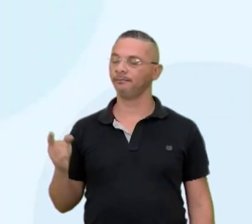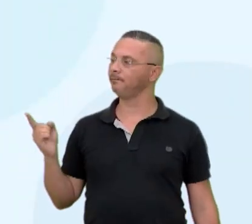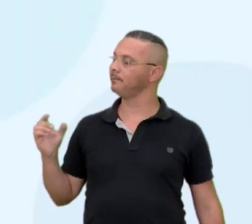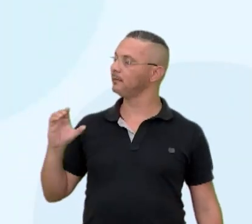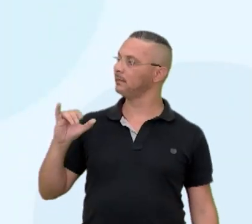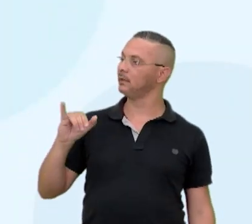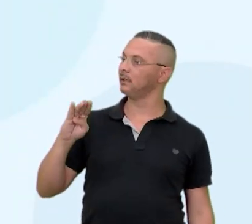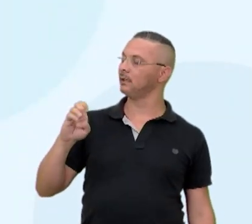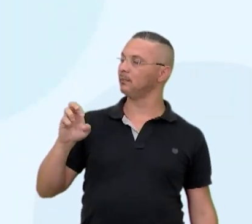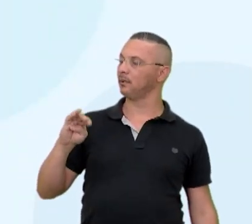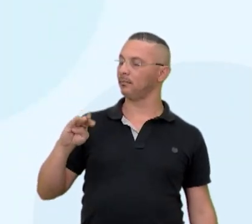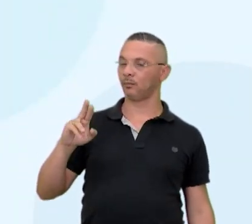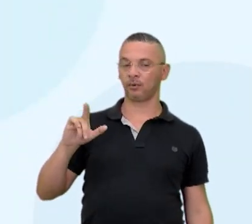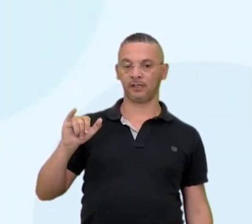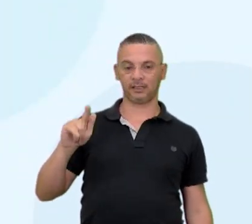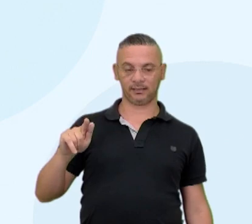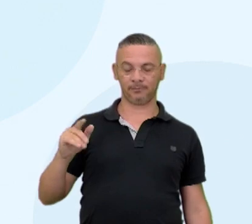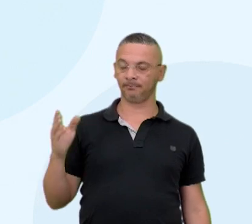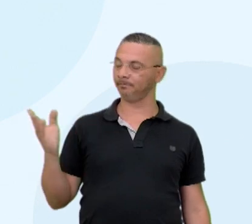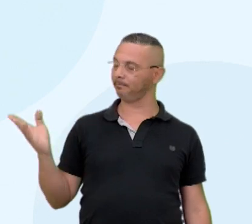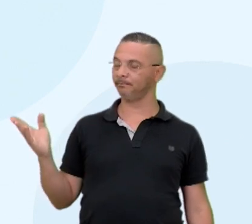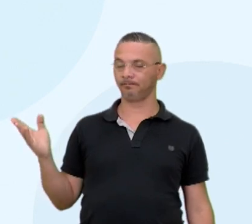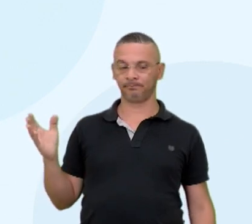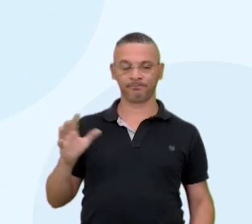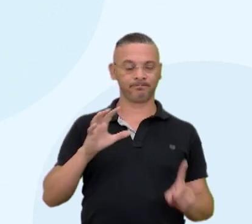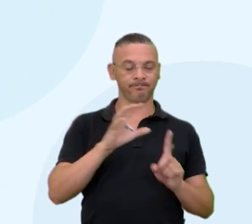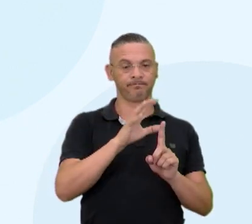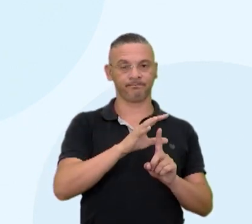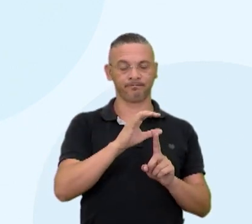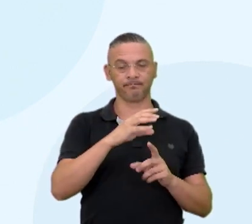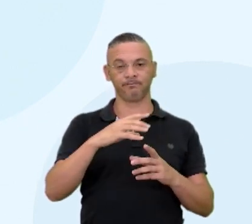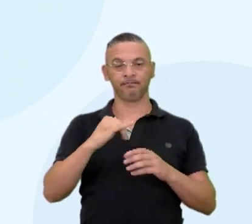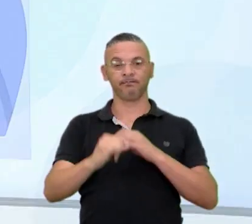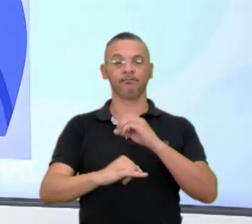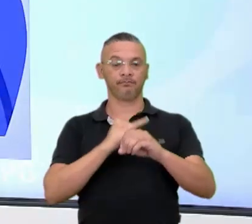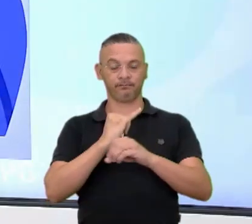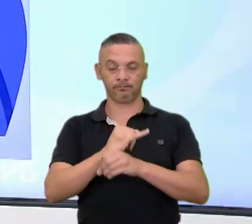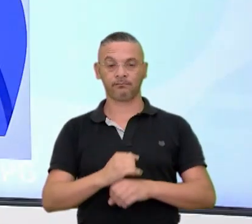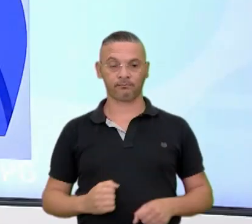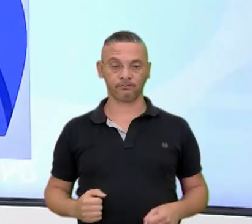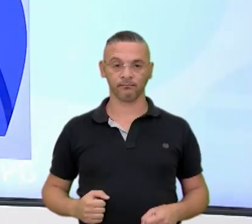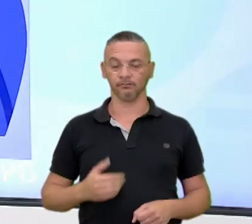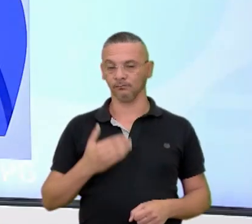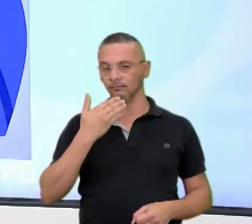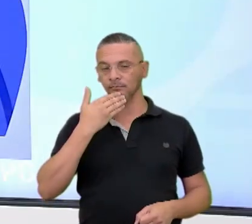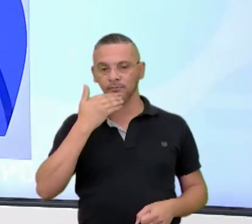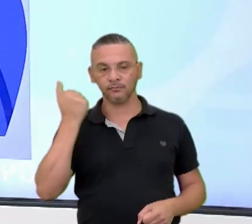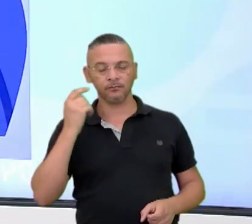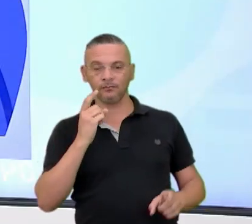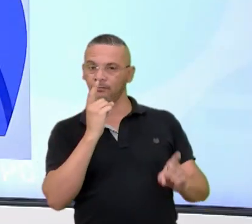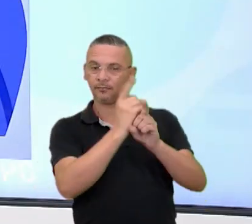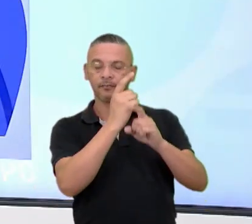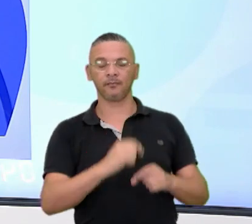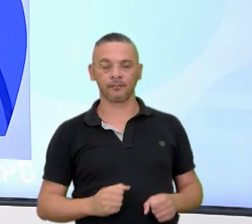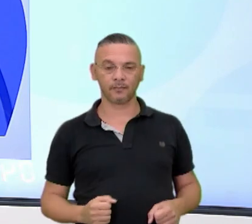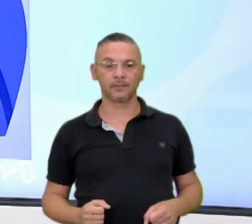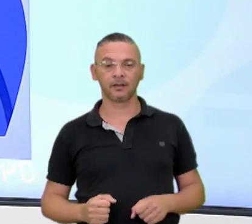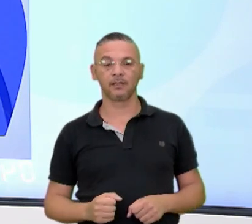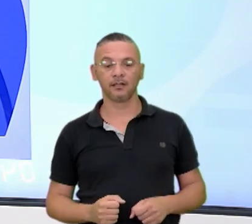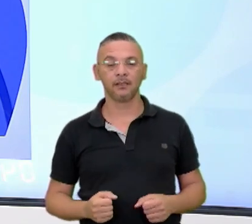mentira. Simples assim. Ponto. Há agências de fact-checking no mundo inteiro porque,